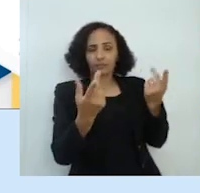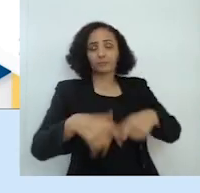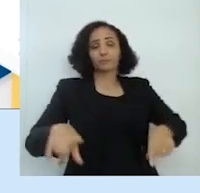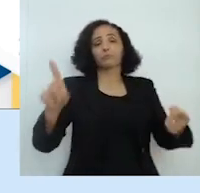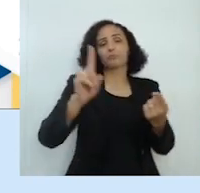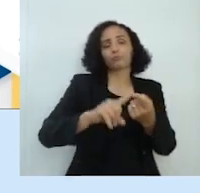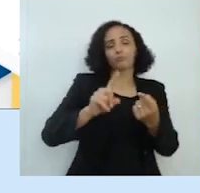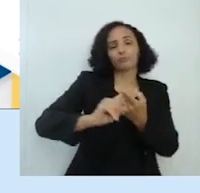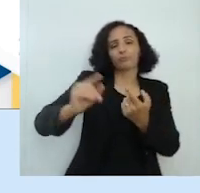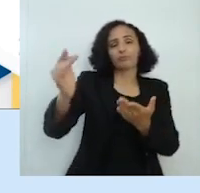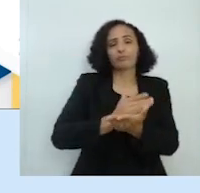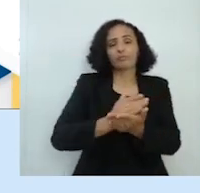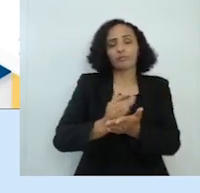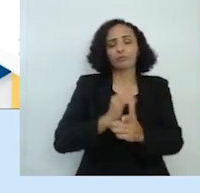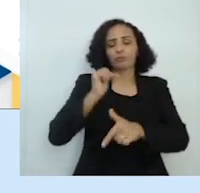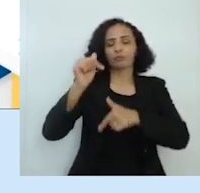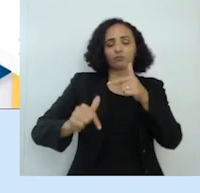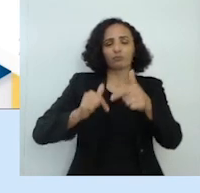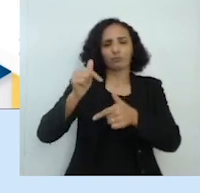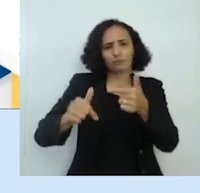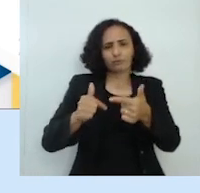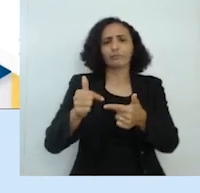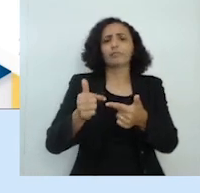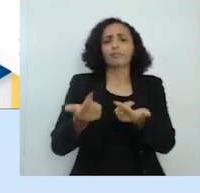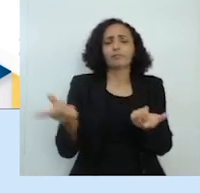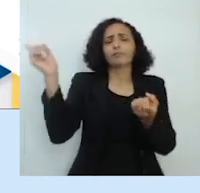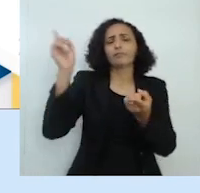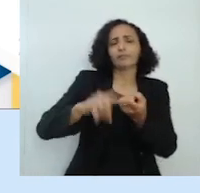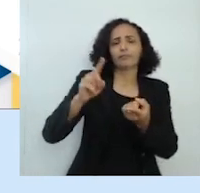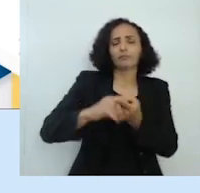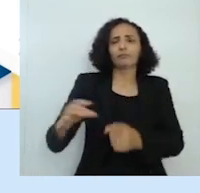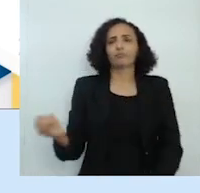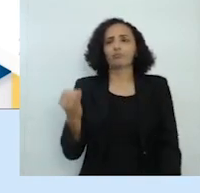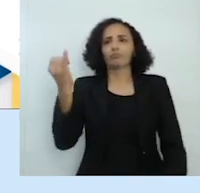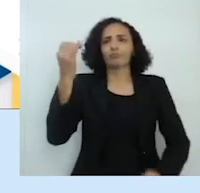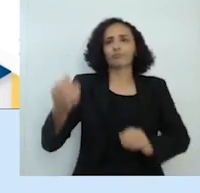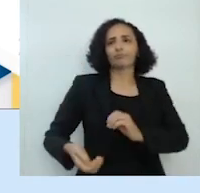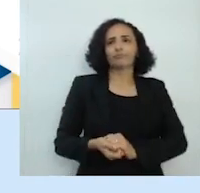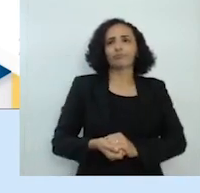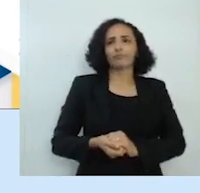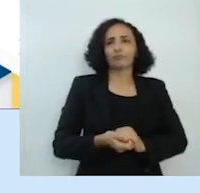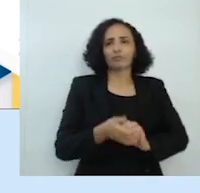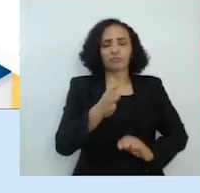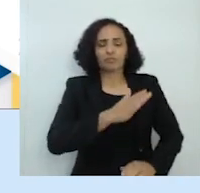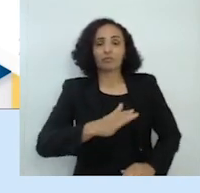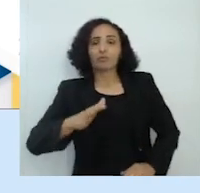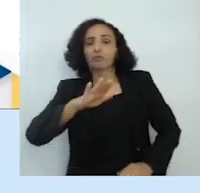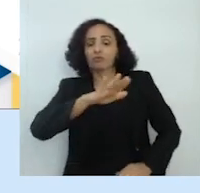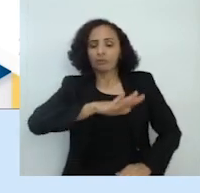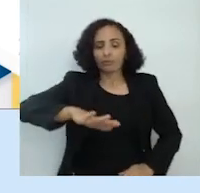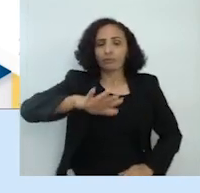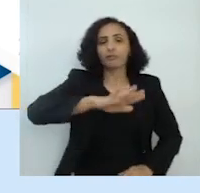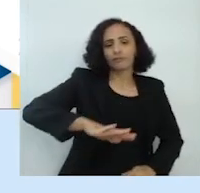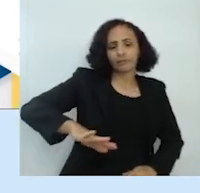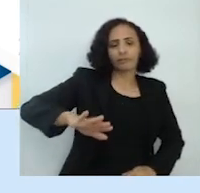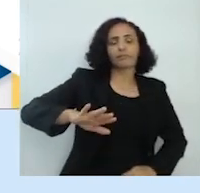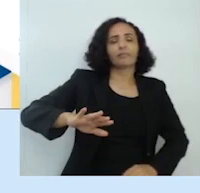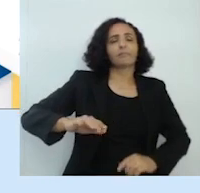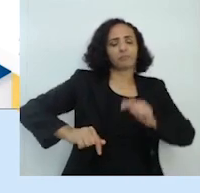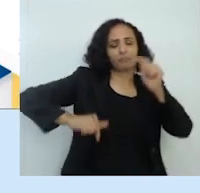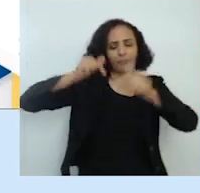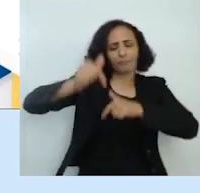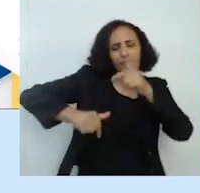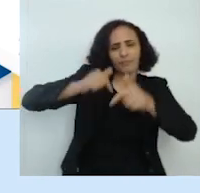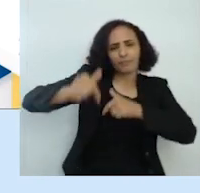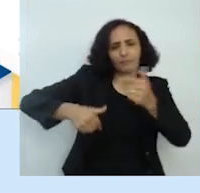são consideradas importantes. Por quê? São melhores remuneradas, pois existe mais tempo de estudo.